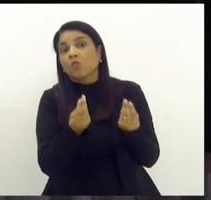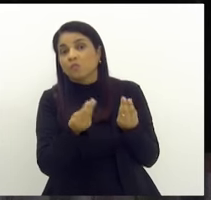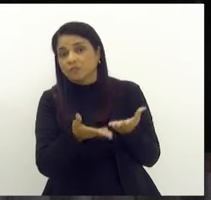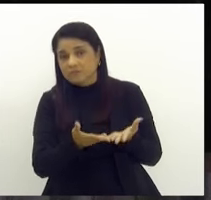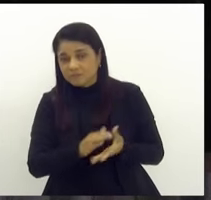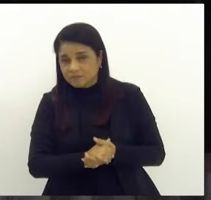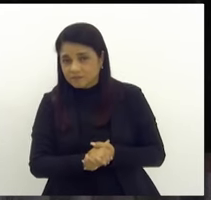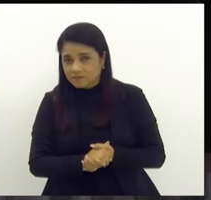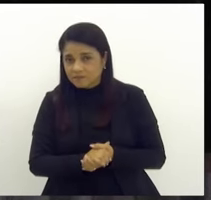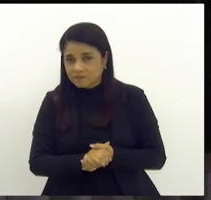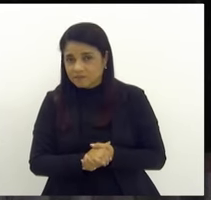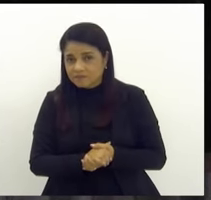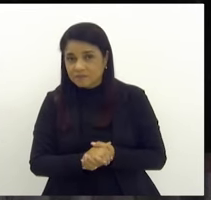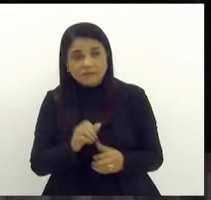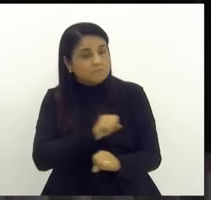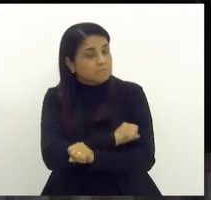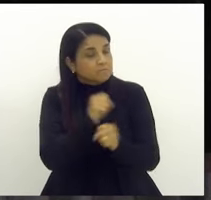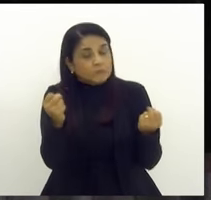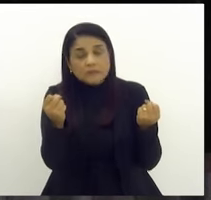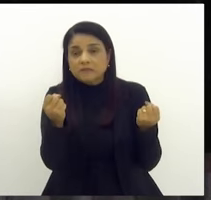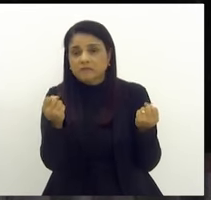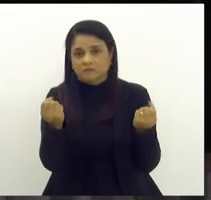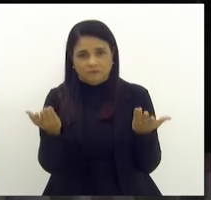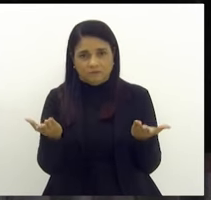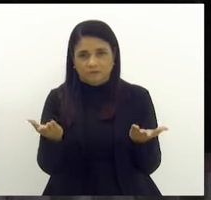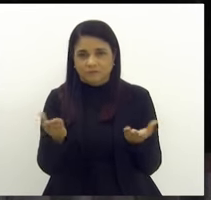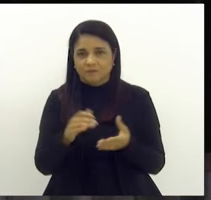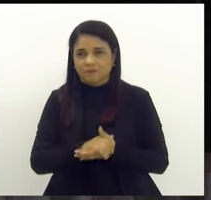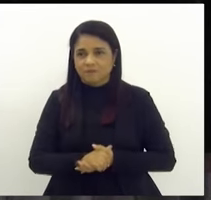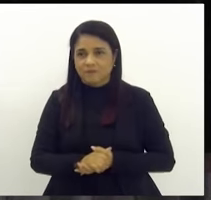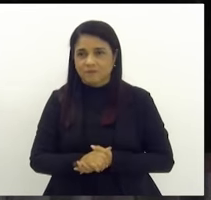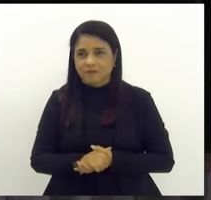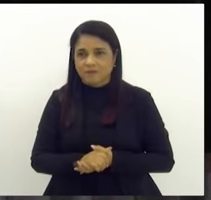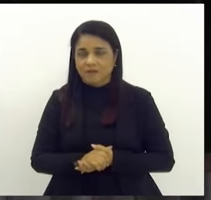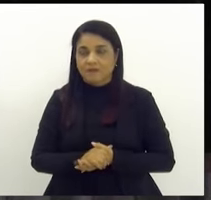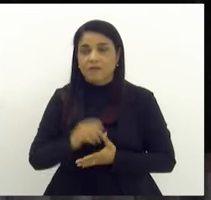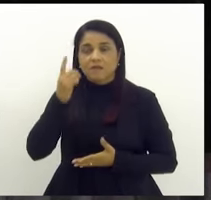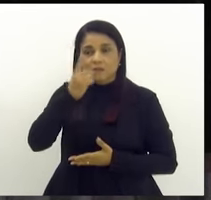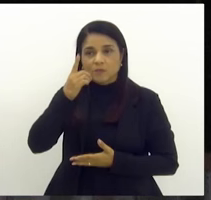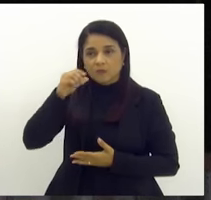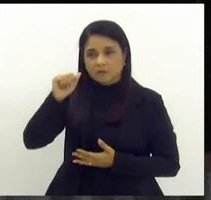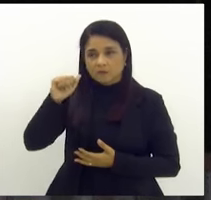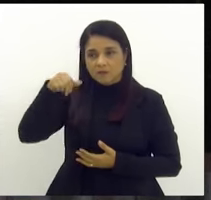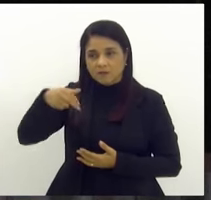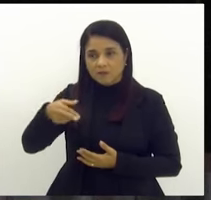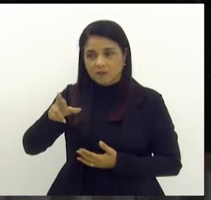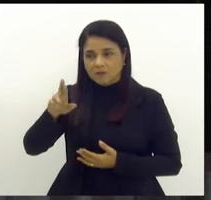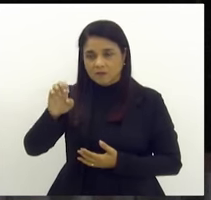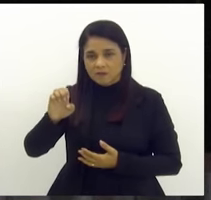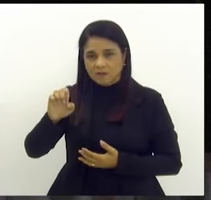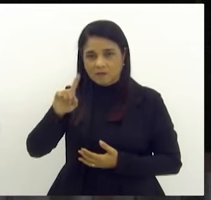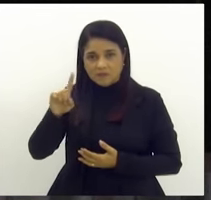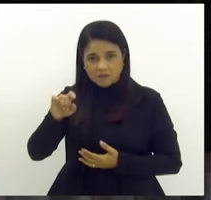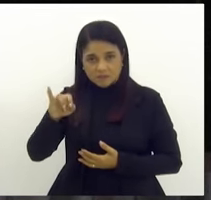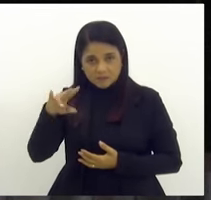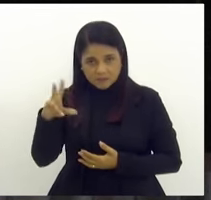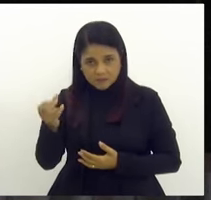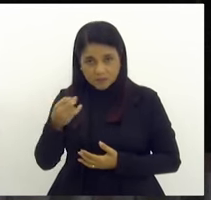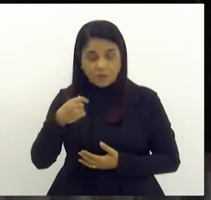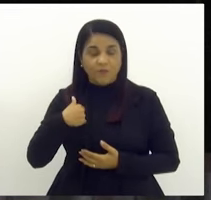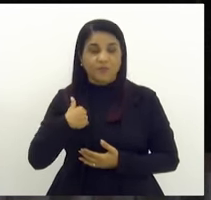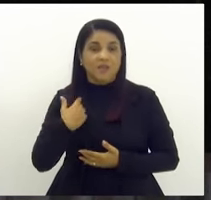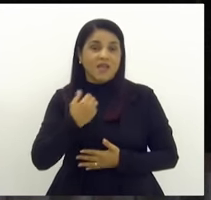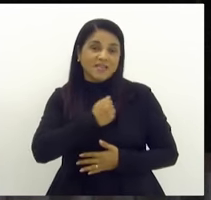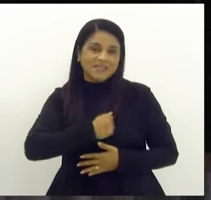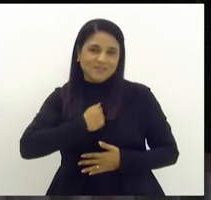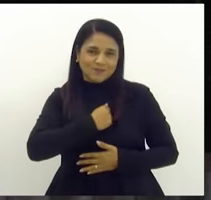do jeito que tá não dá então o Andrezinho é filho do nosso saudoso André ciliano saudoso porque ele